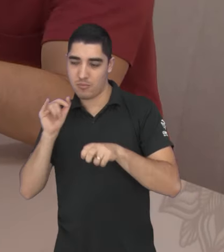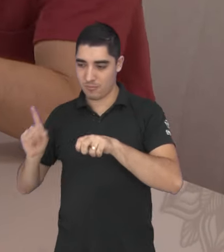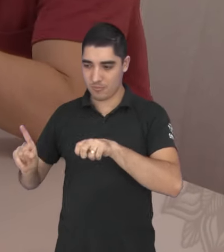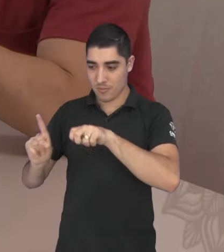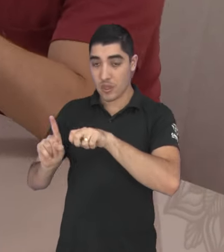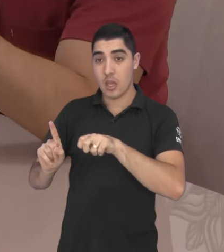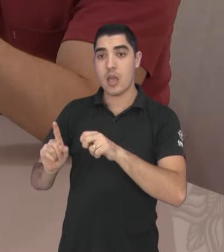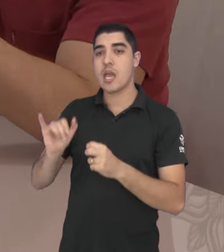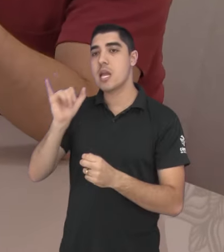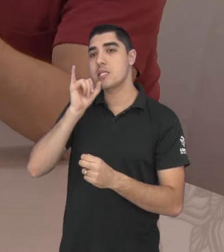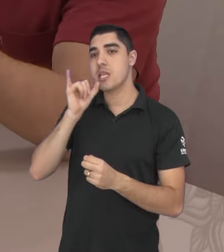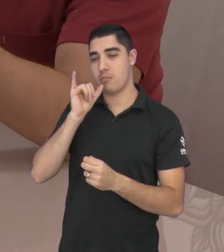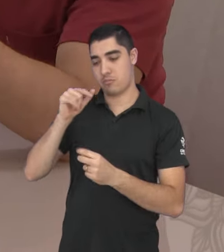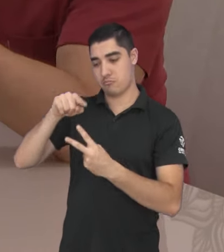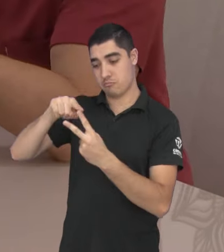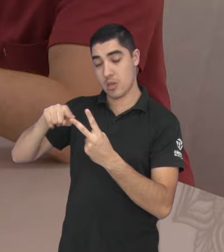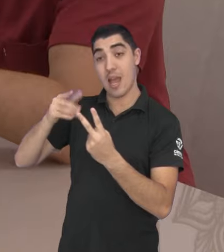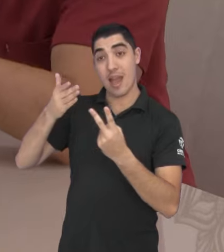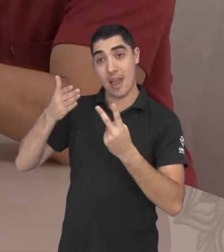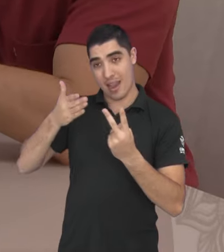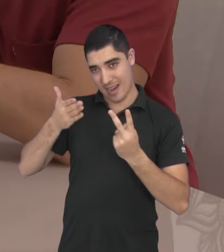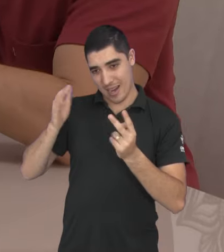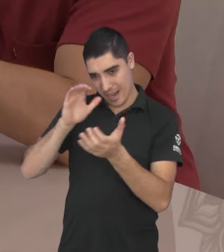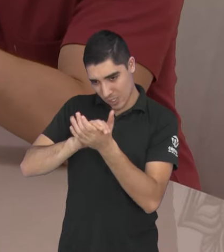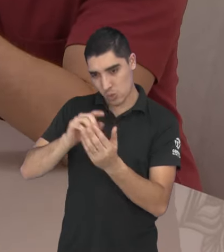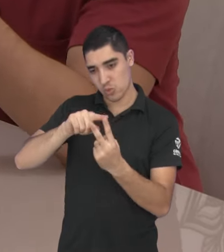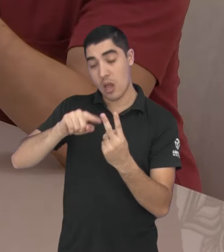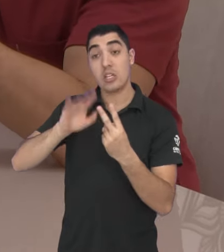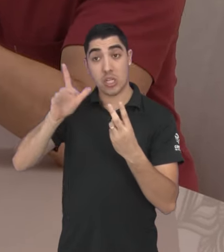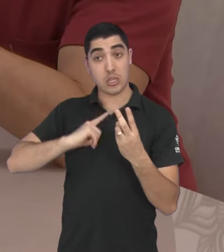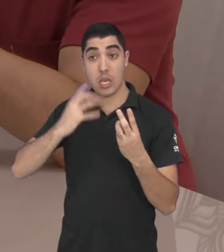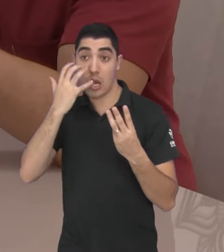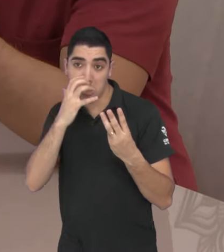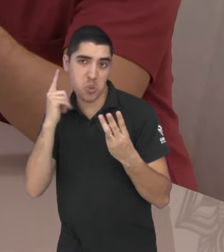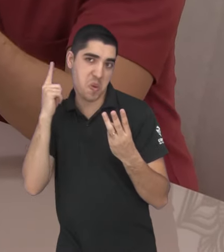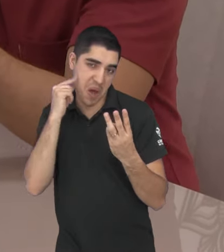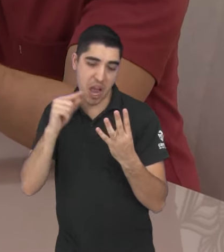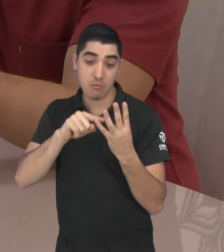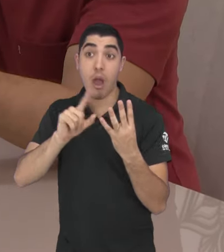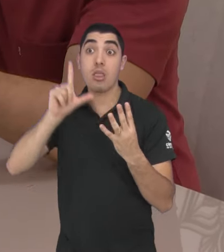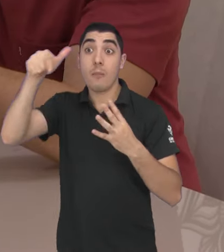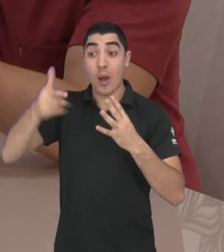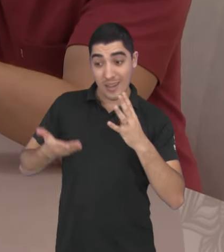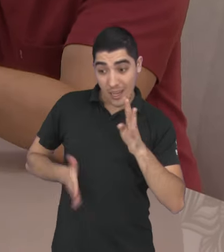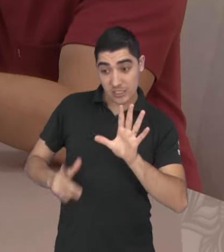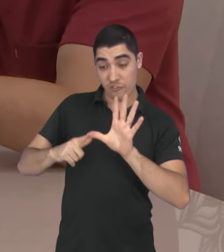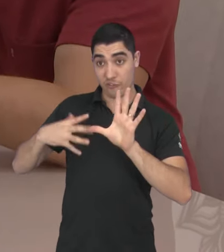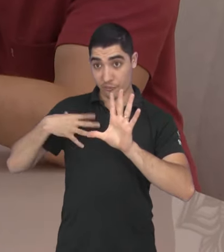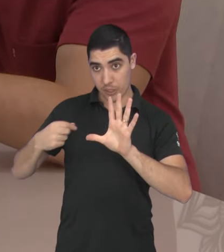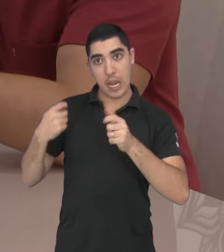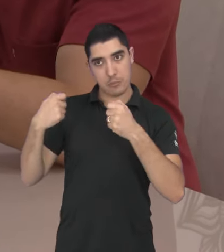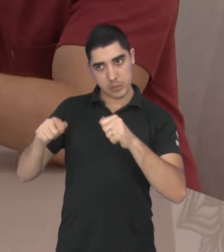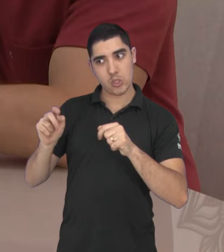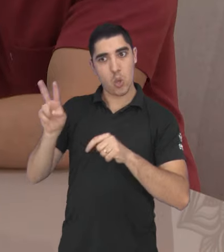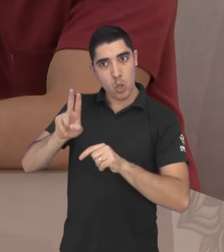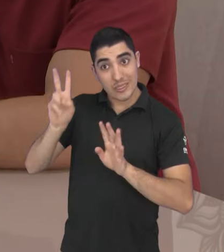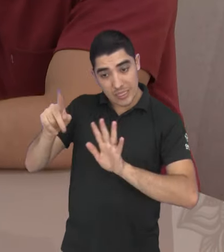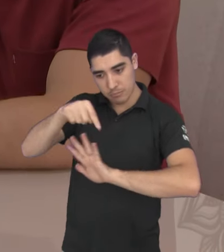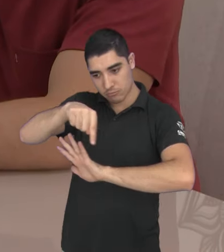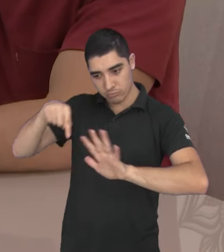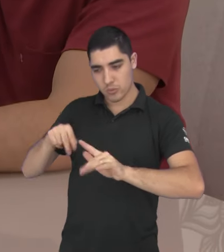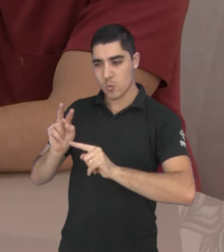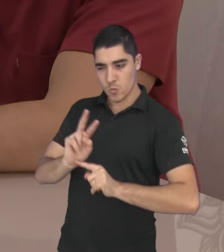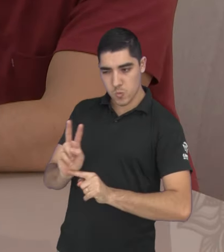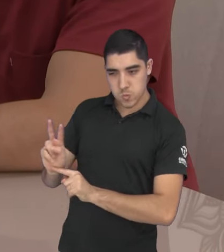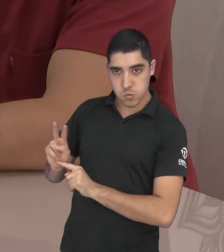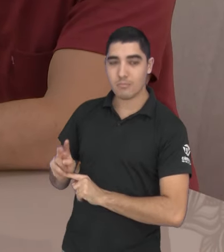né? O casal já tinha o cachorro, já tinha o gato e nasceu um filho. Também precisa, é óbvio, da supervisão. Sim, sim,